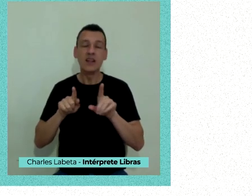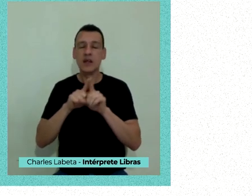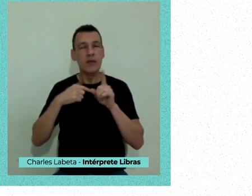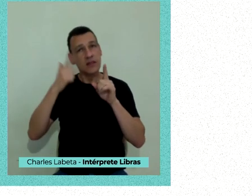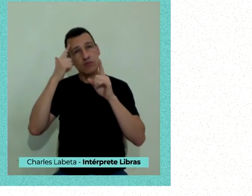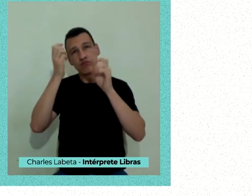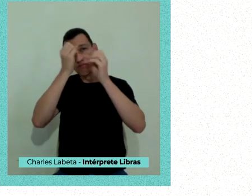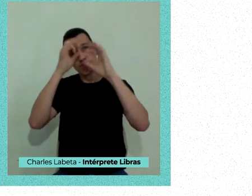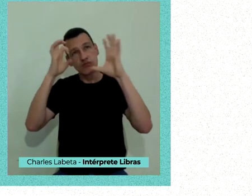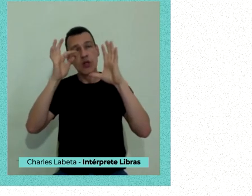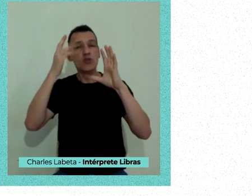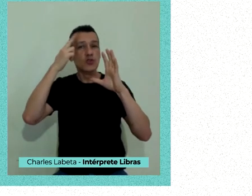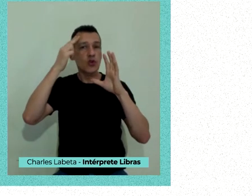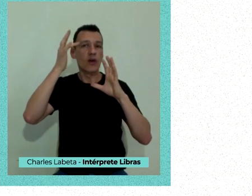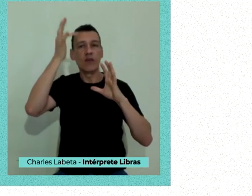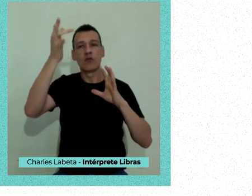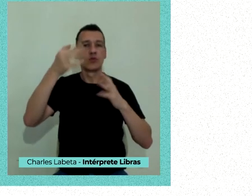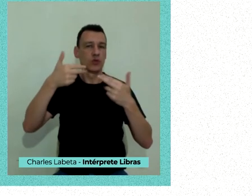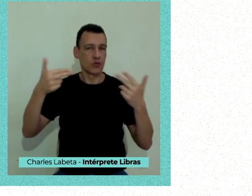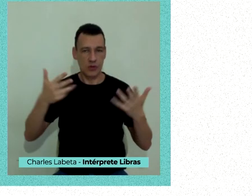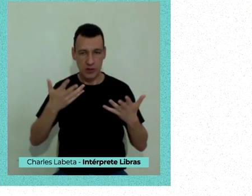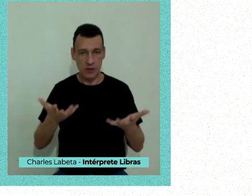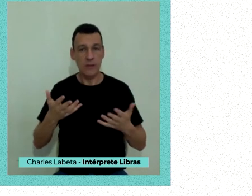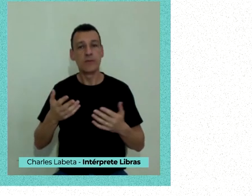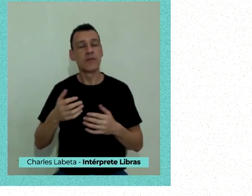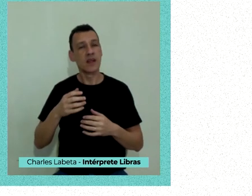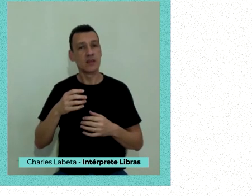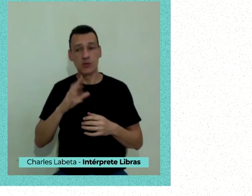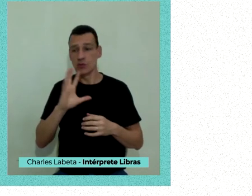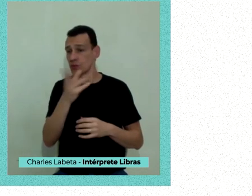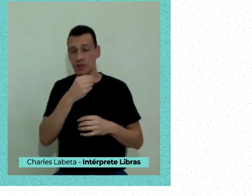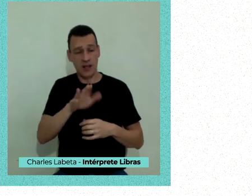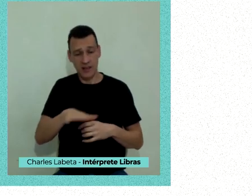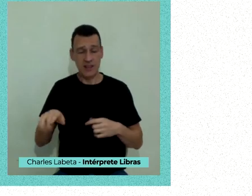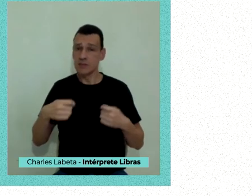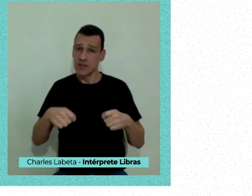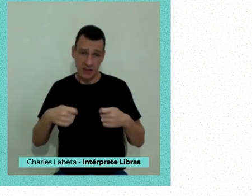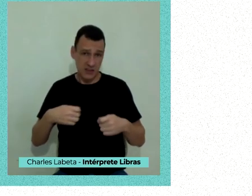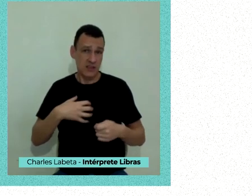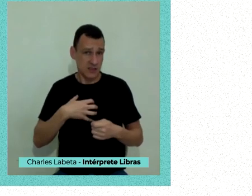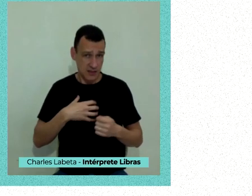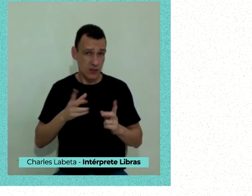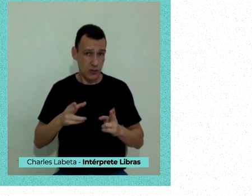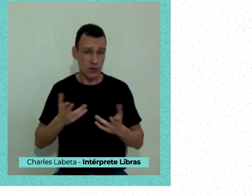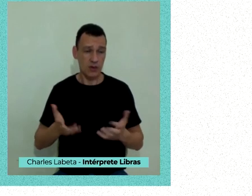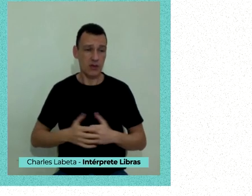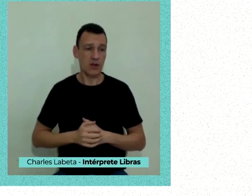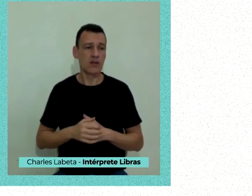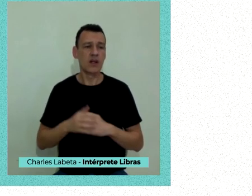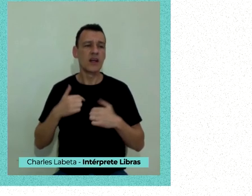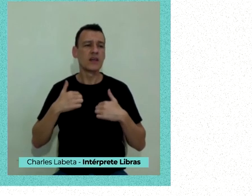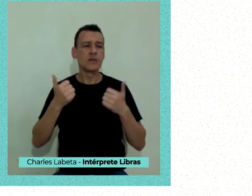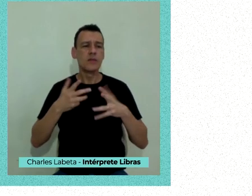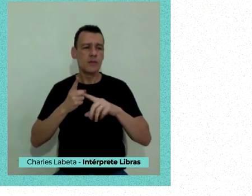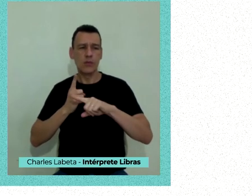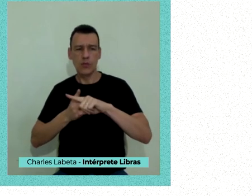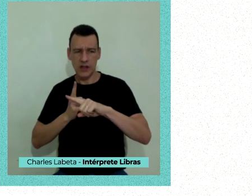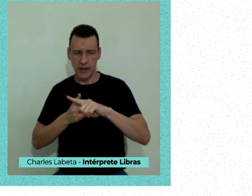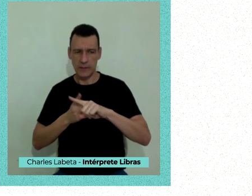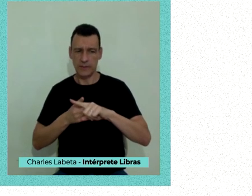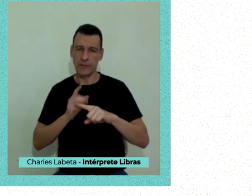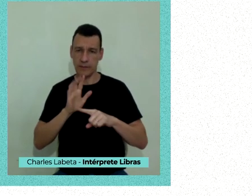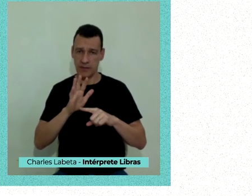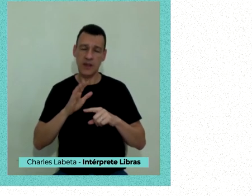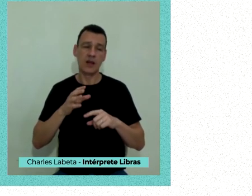sonhar, e que seria o mínimo de todas as crianças. E por que que eu estou falando isso? Quando a gente parte da questão